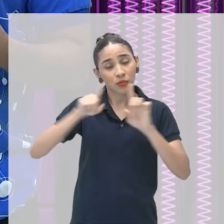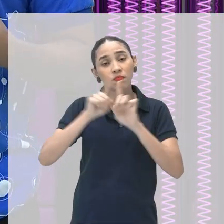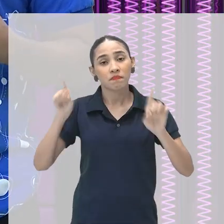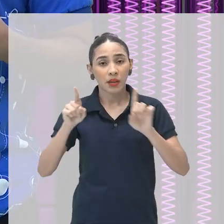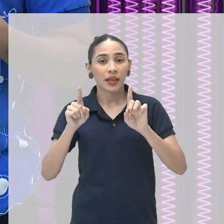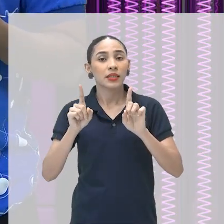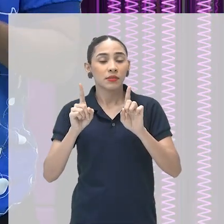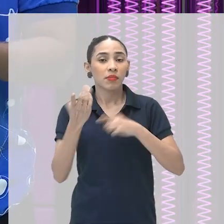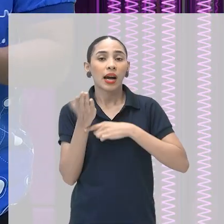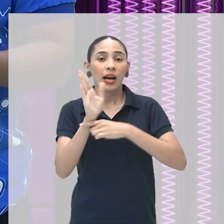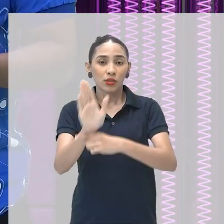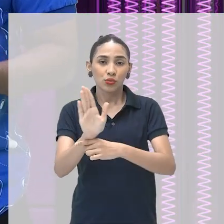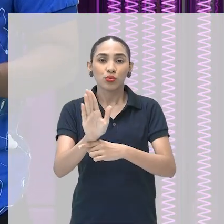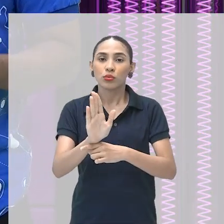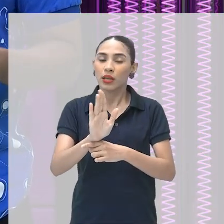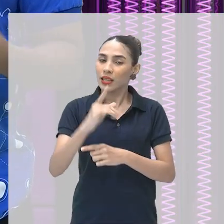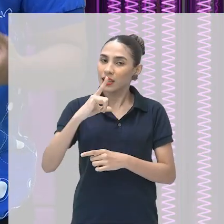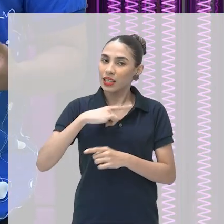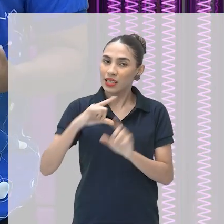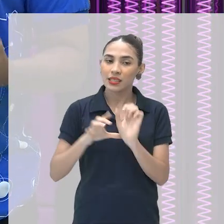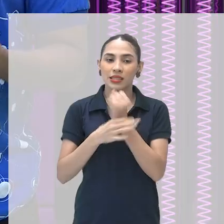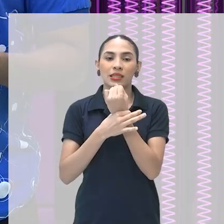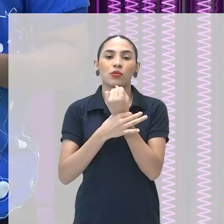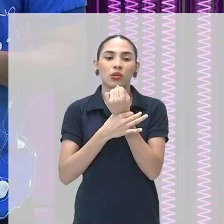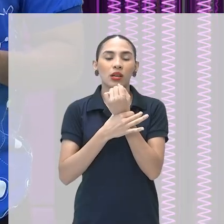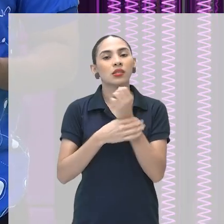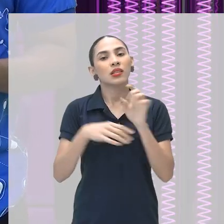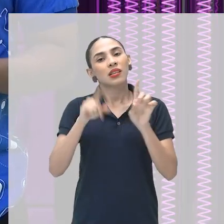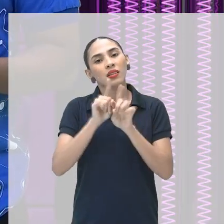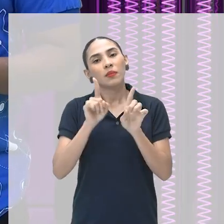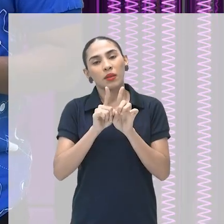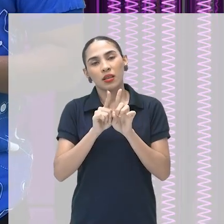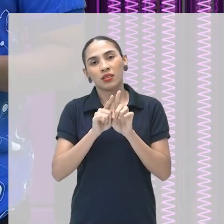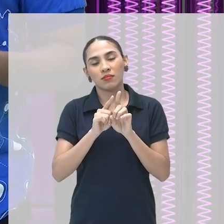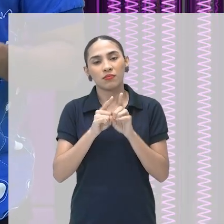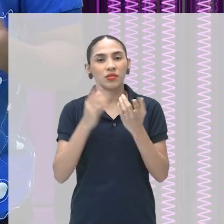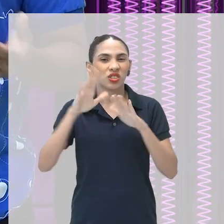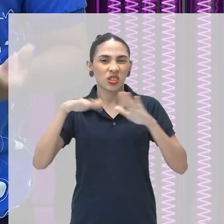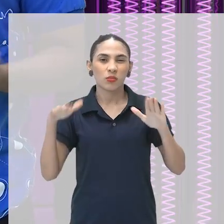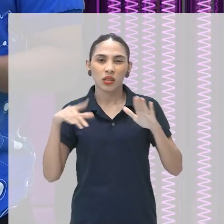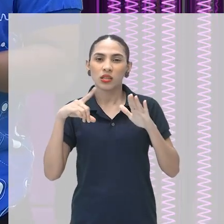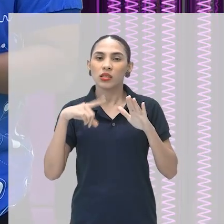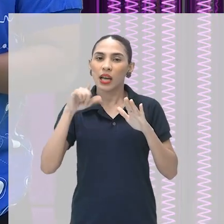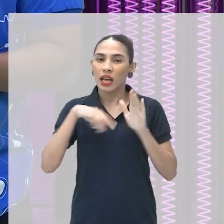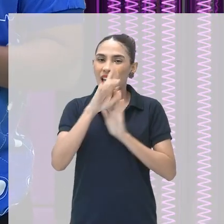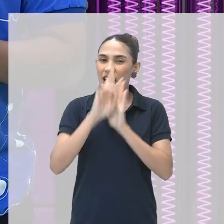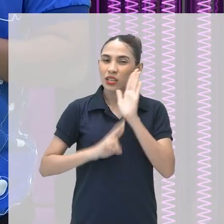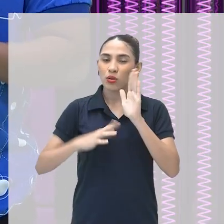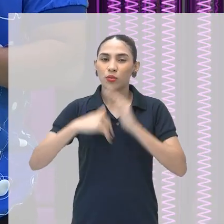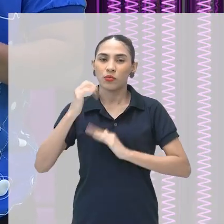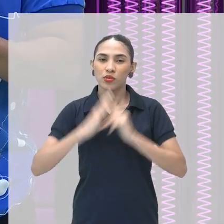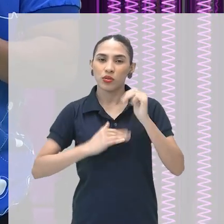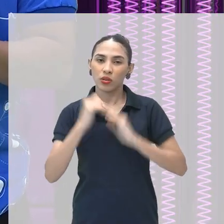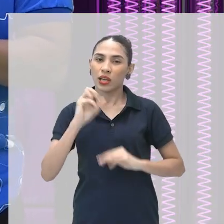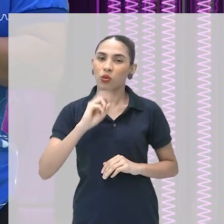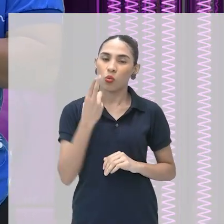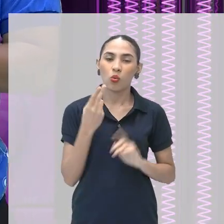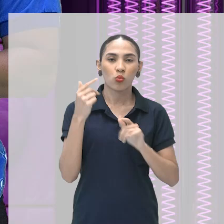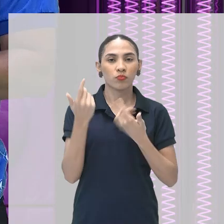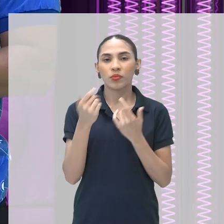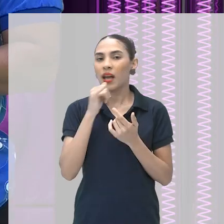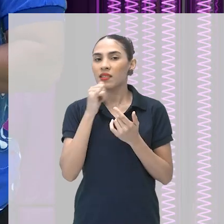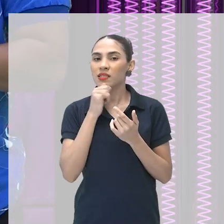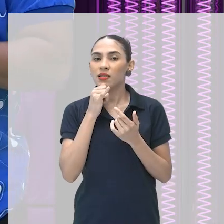para passar autoridade e geralmente está representado em relatórios profissionais ou em